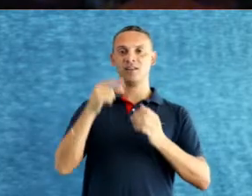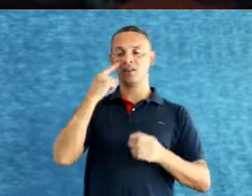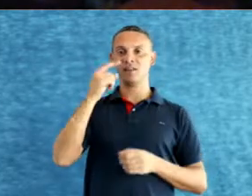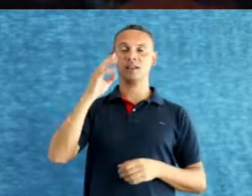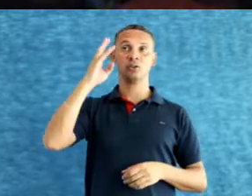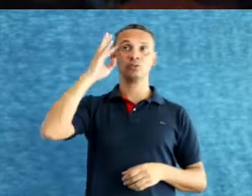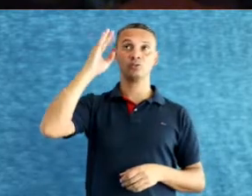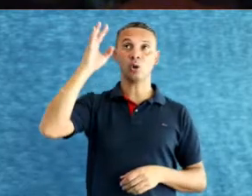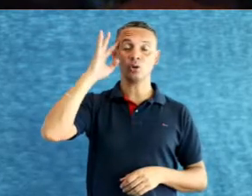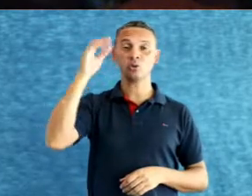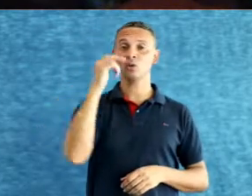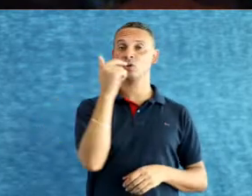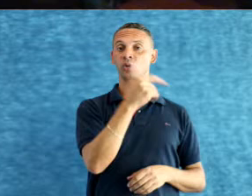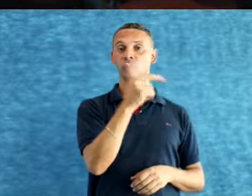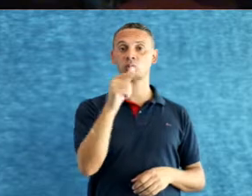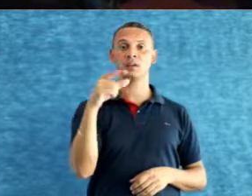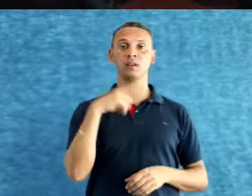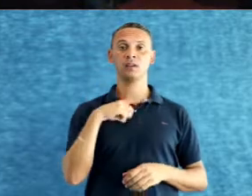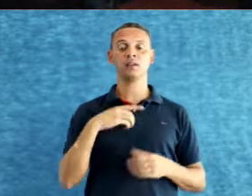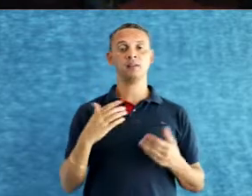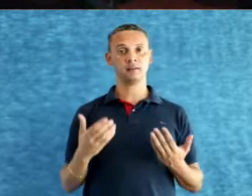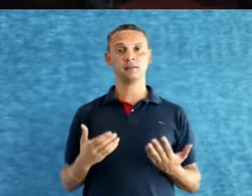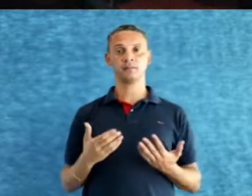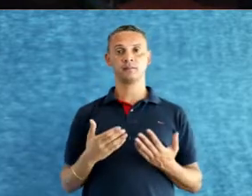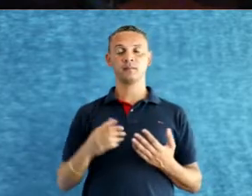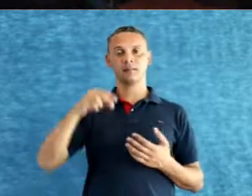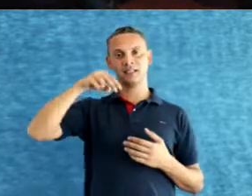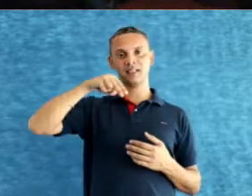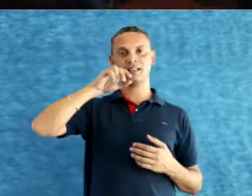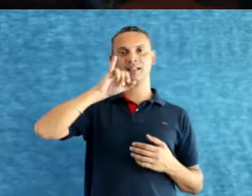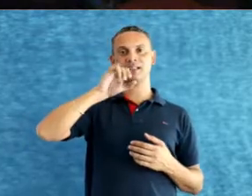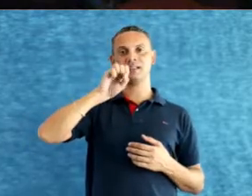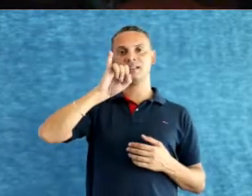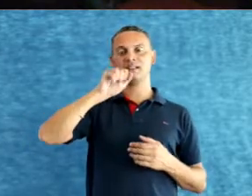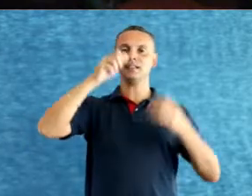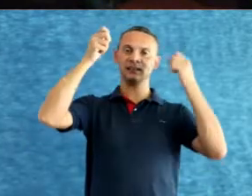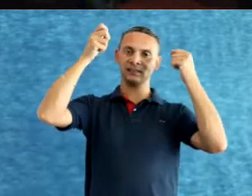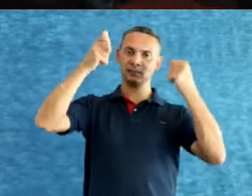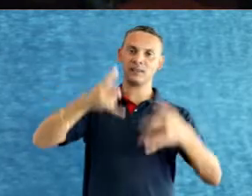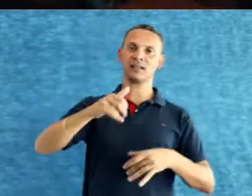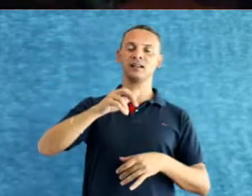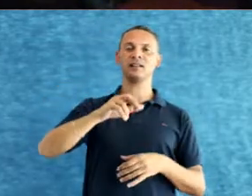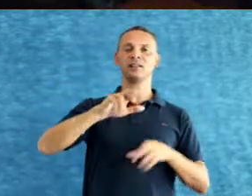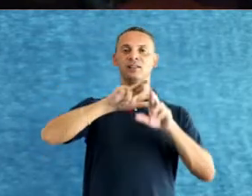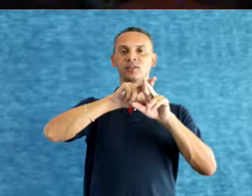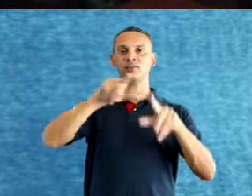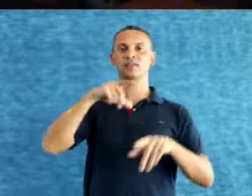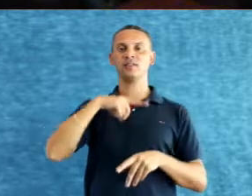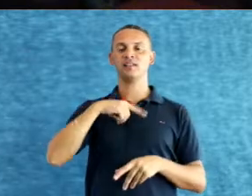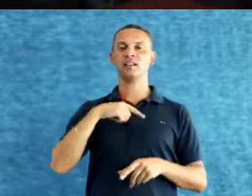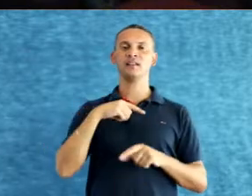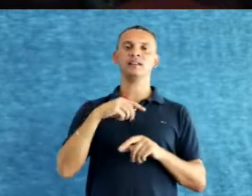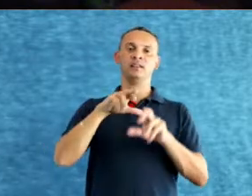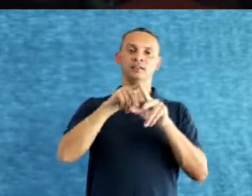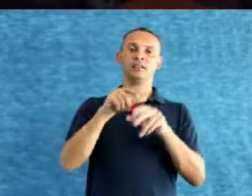vai encontrá-lo de novo na Europa, na Revolução Italiana. E ela transcreve no livro o apelo que ele